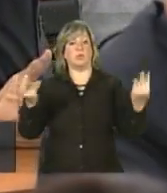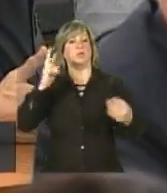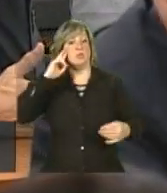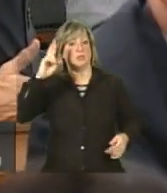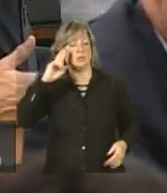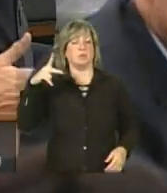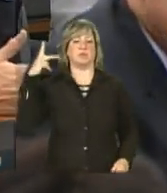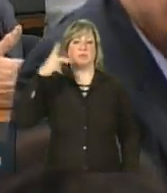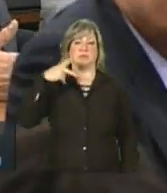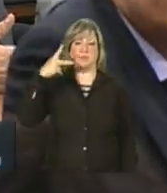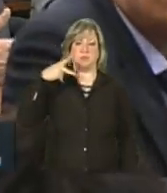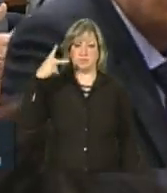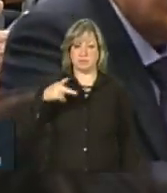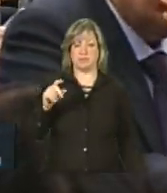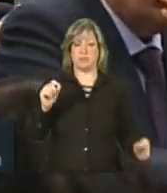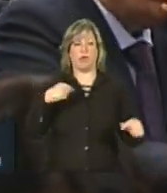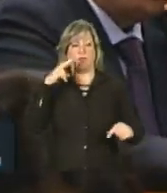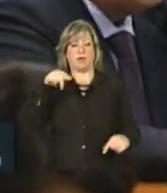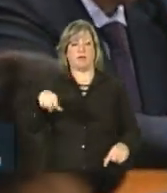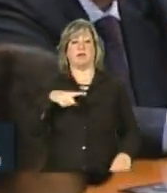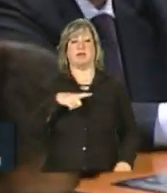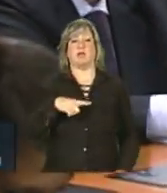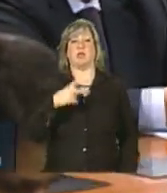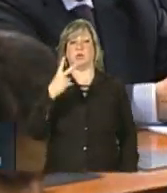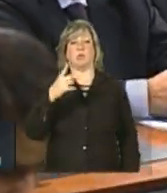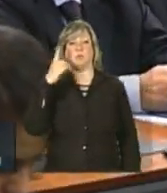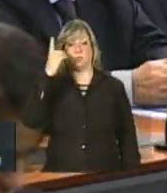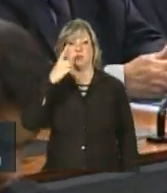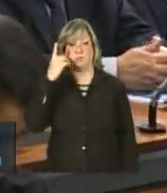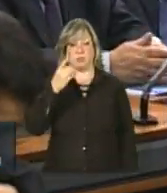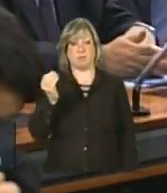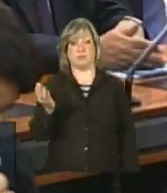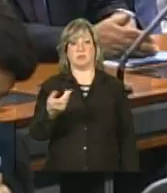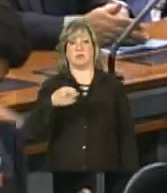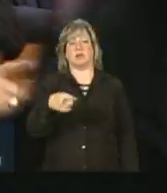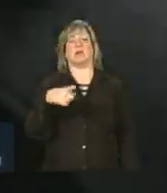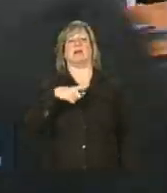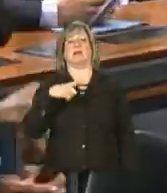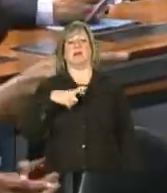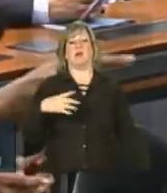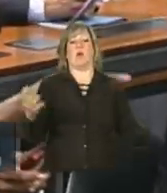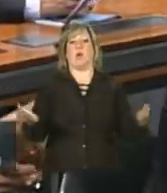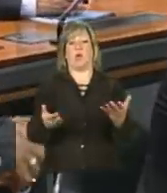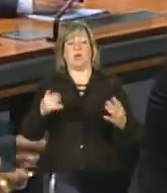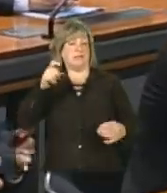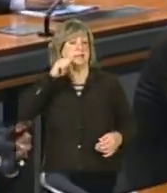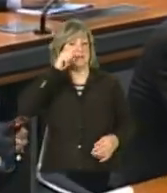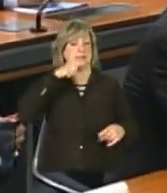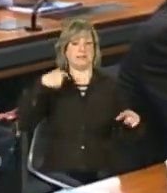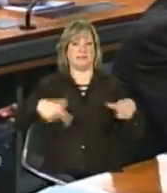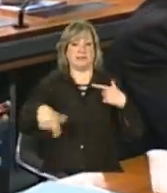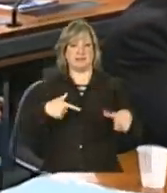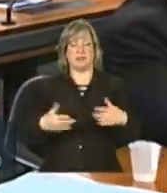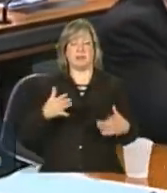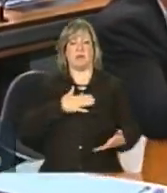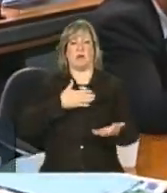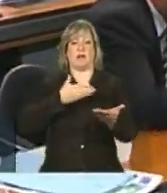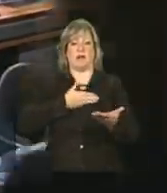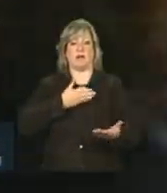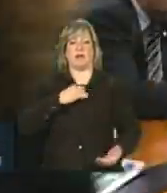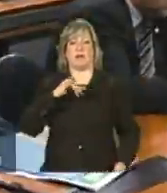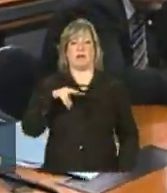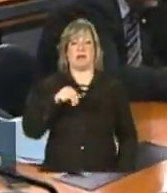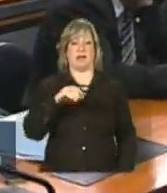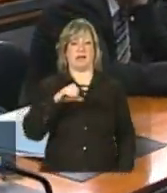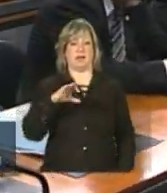os parlamentares, vejo aqui dois ilustres deputados que hoje exercem um mandato no Senado Federal, meus companheiros Inácio Arruda e